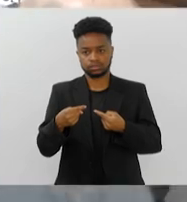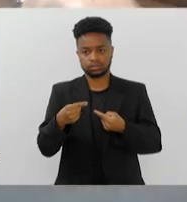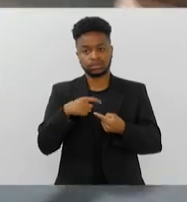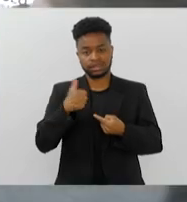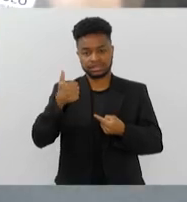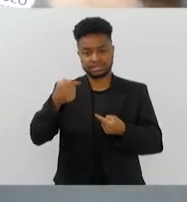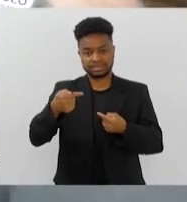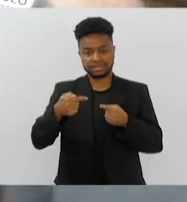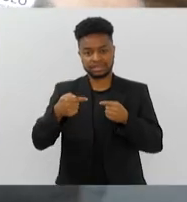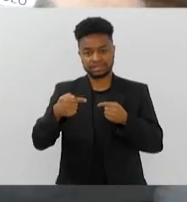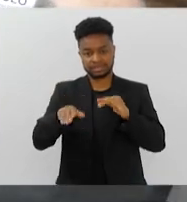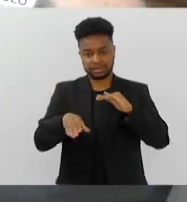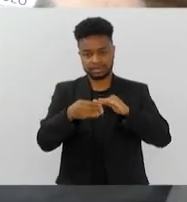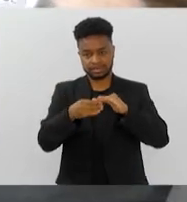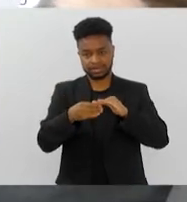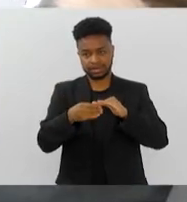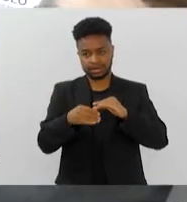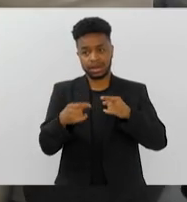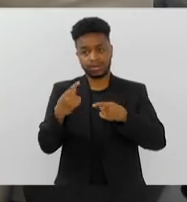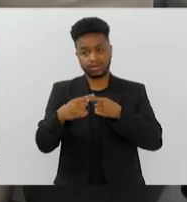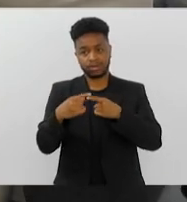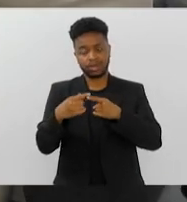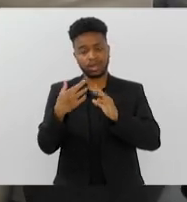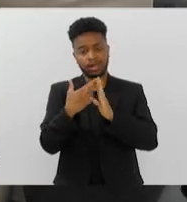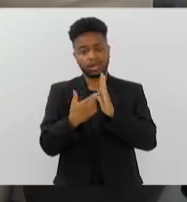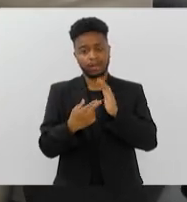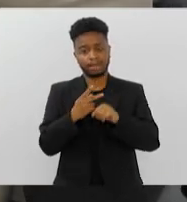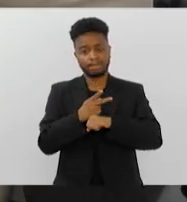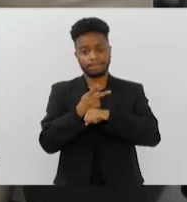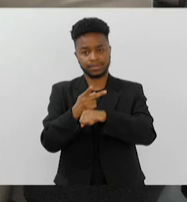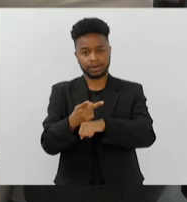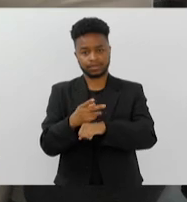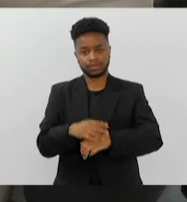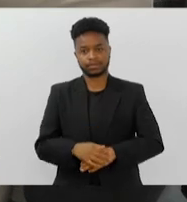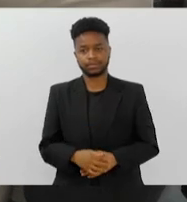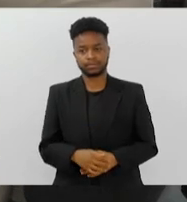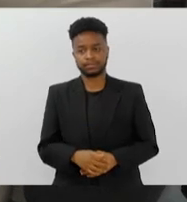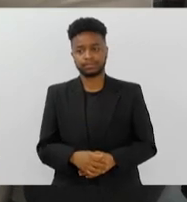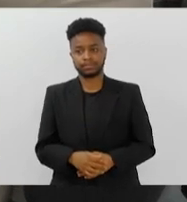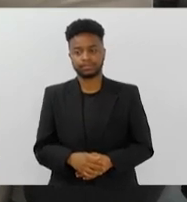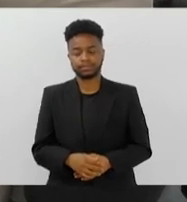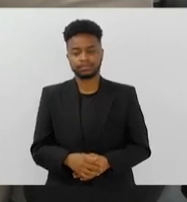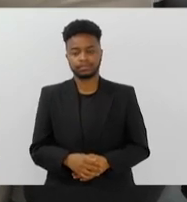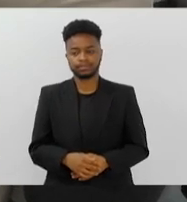só. É porque estava regulamentando um prêmio, deputado Luiz Paulo. Eu sim.